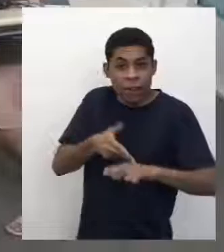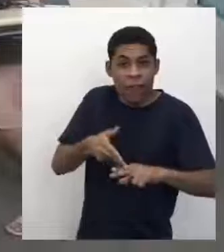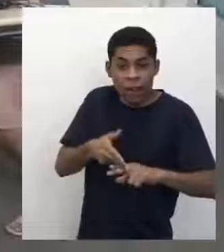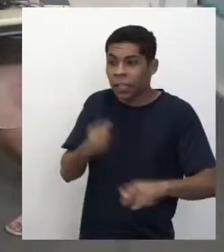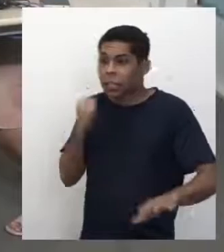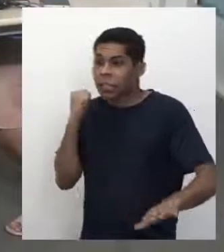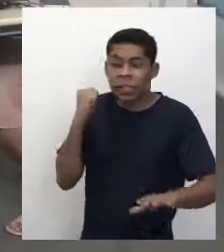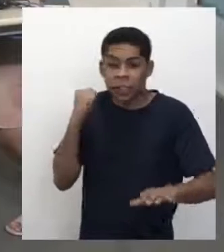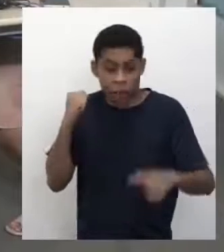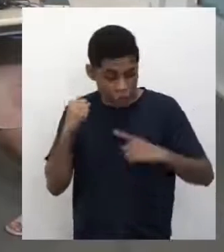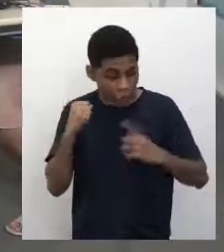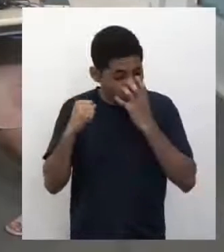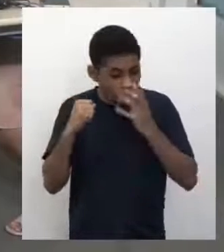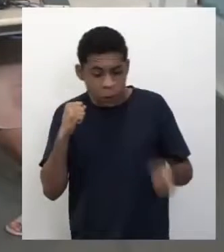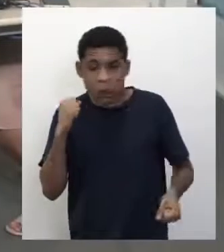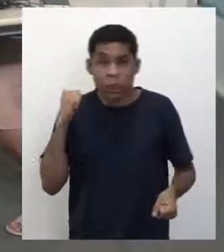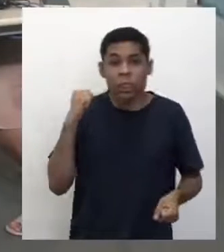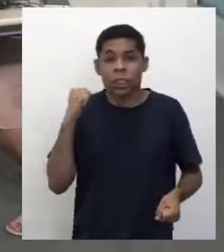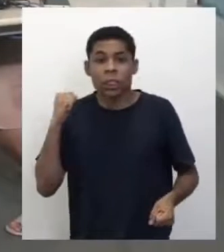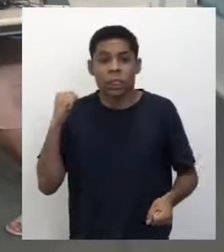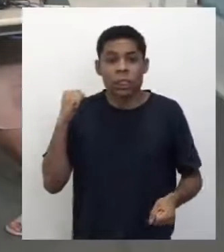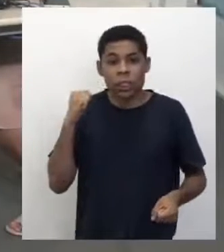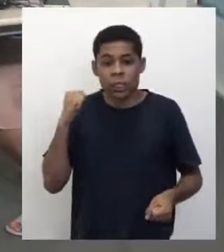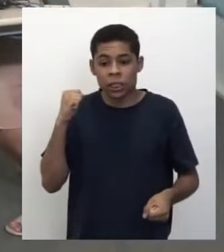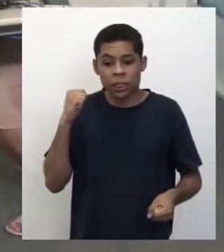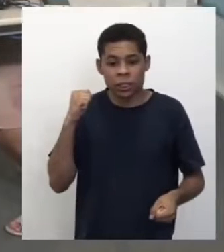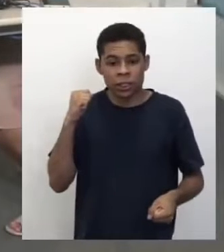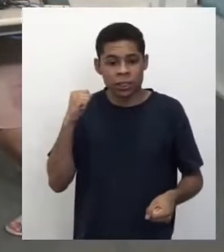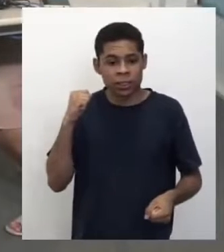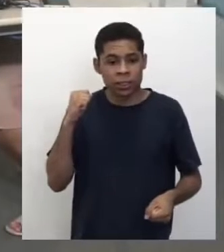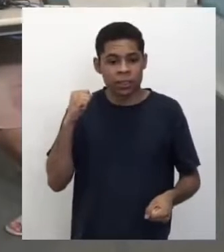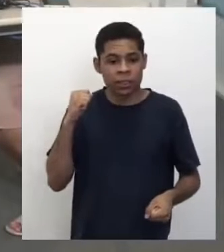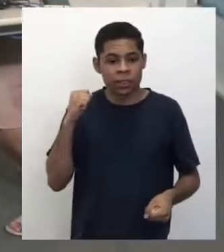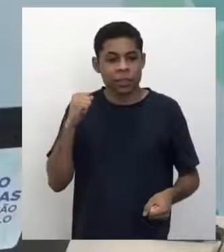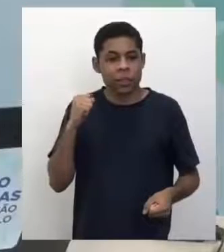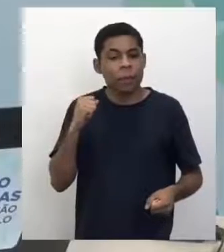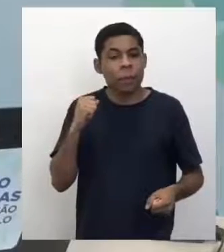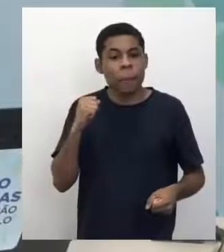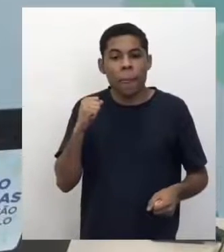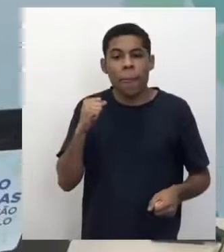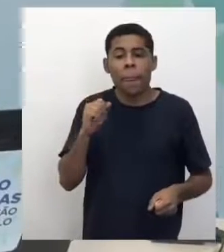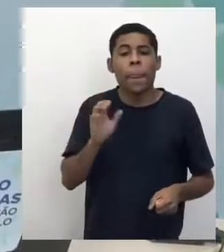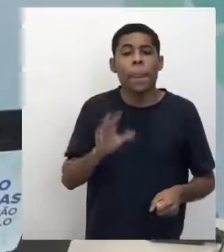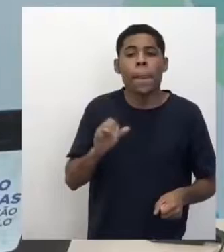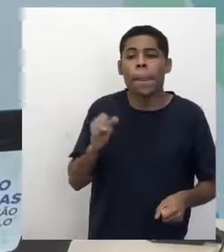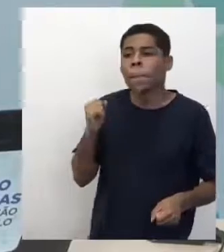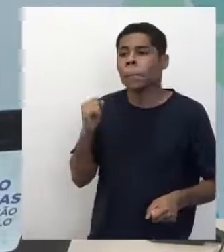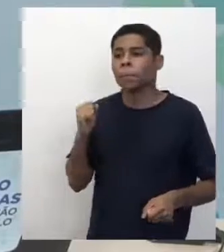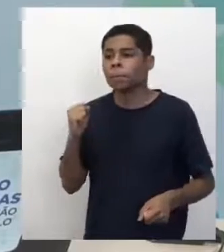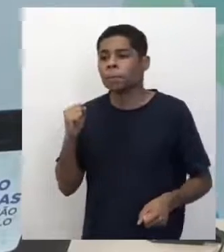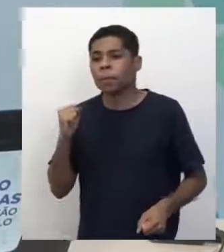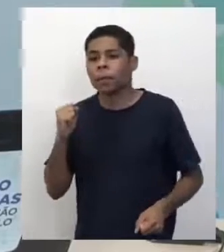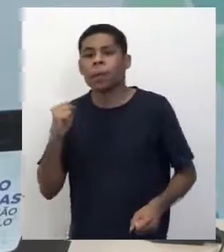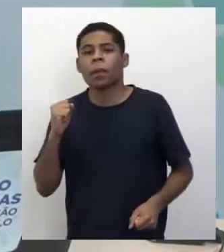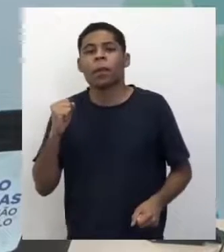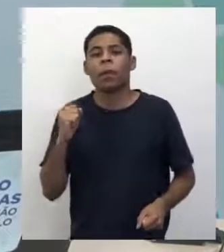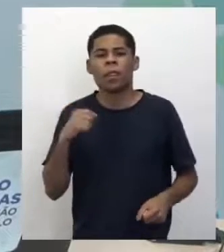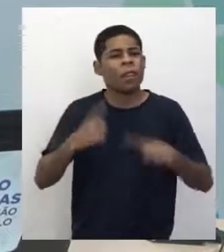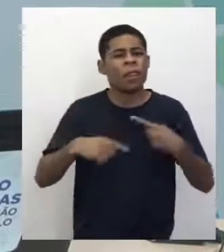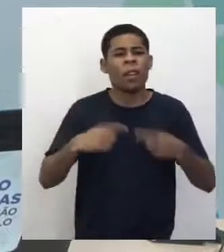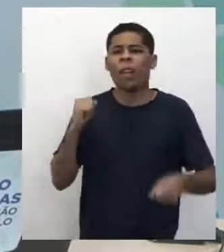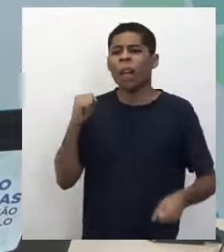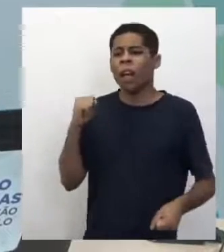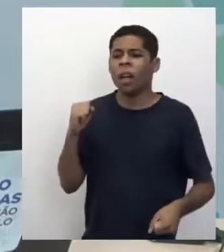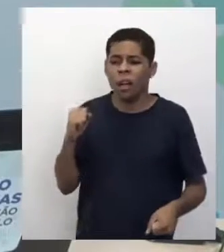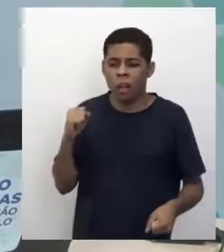cachorrinho. Então ele estava com uma faca e com um cachorrinho. Caminhando muito devagar e cansado. Então uma